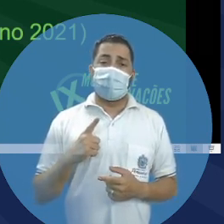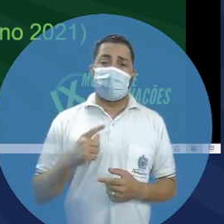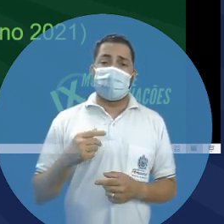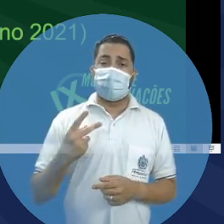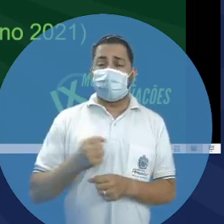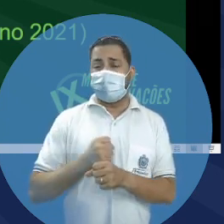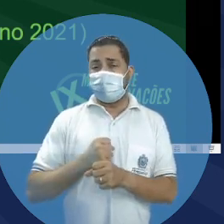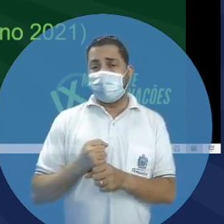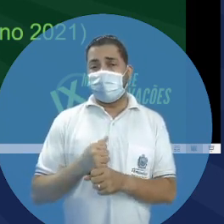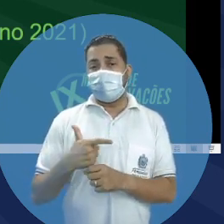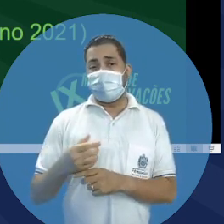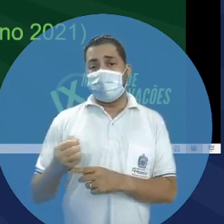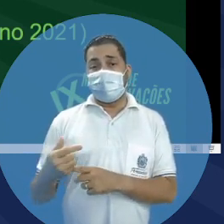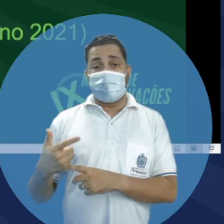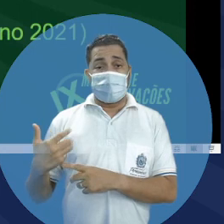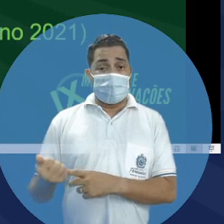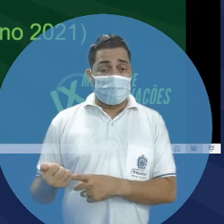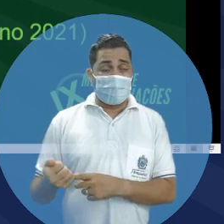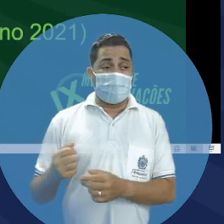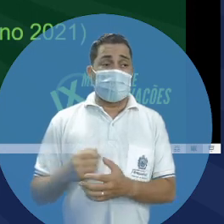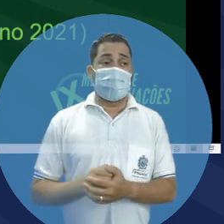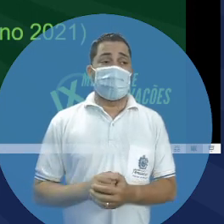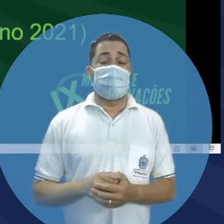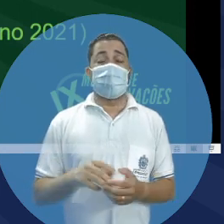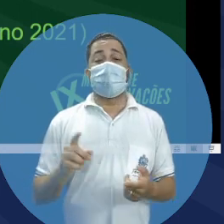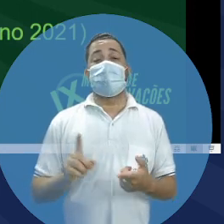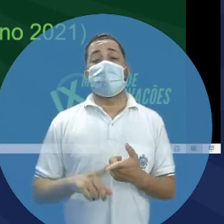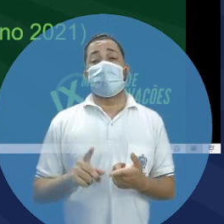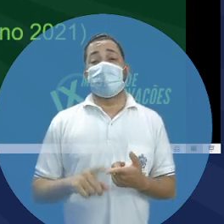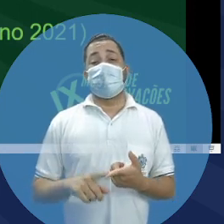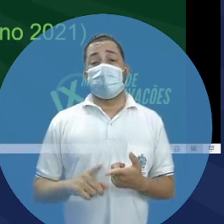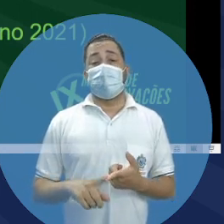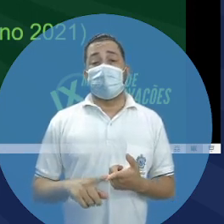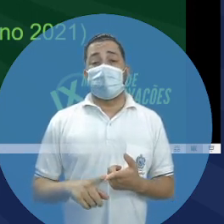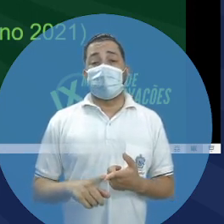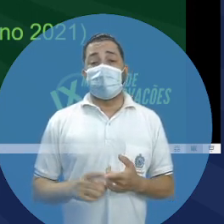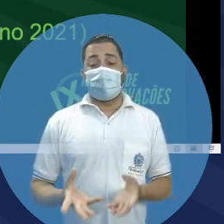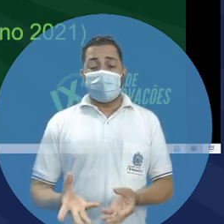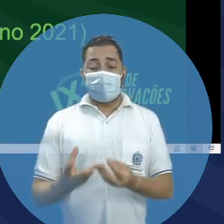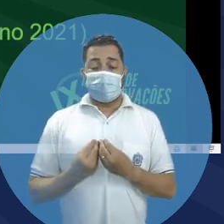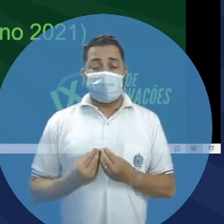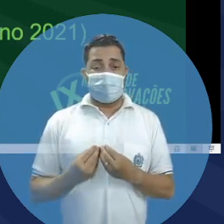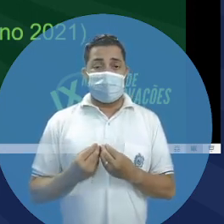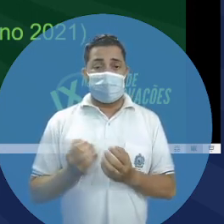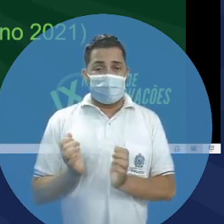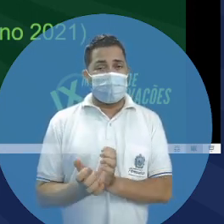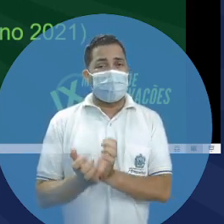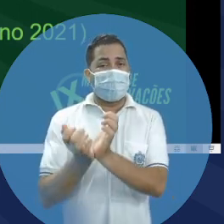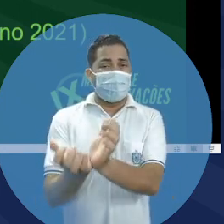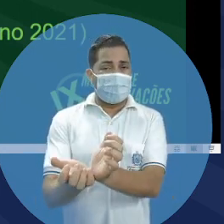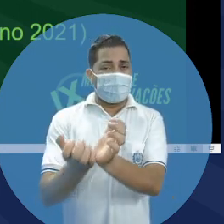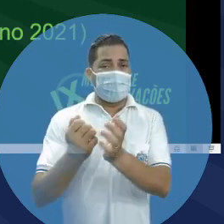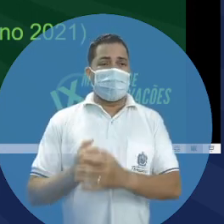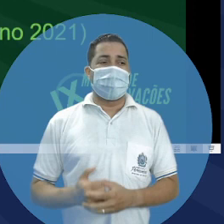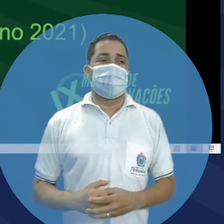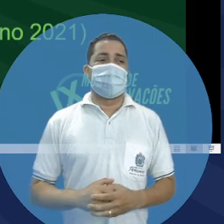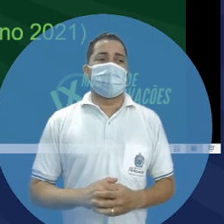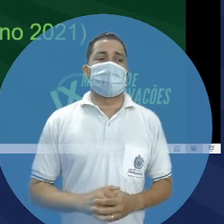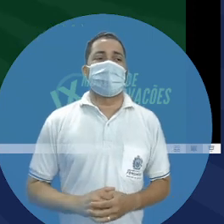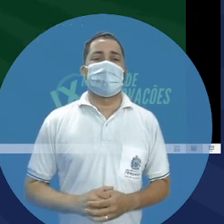foram premiadas e receberam a premiação ontem. Pode